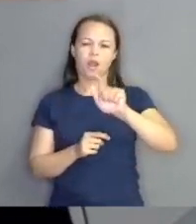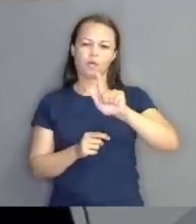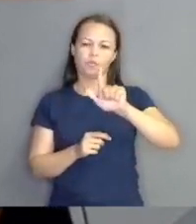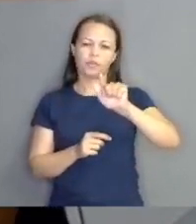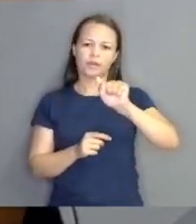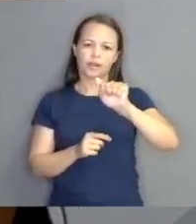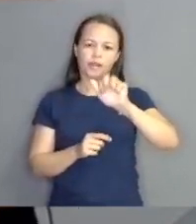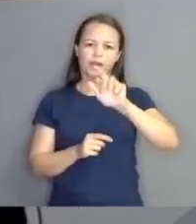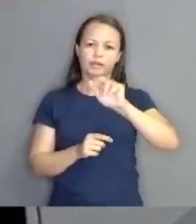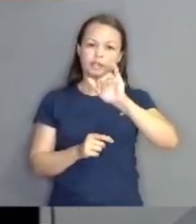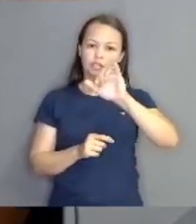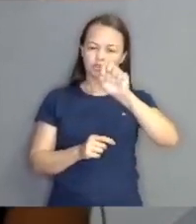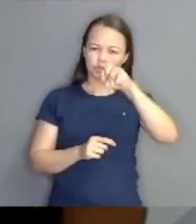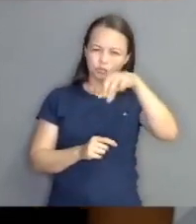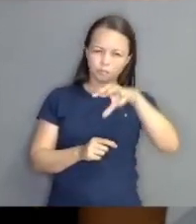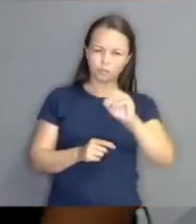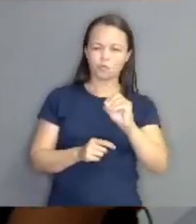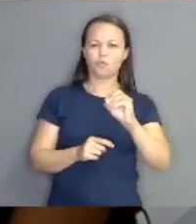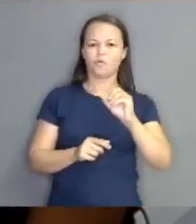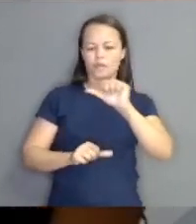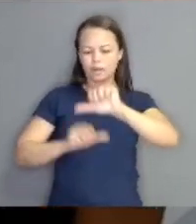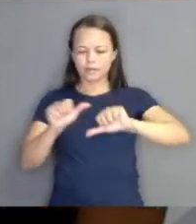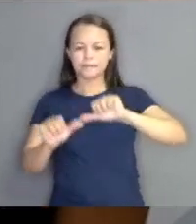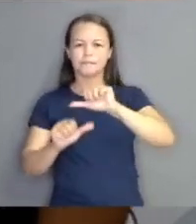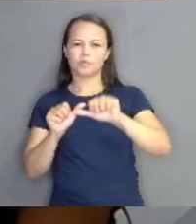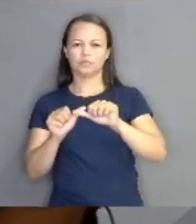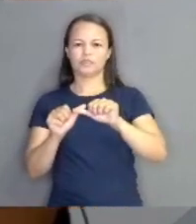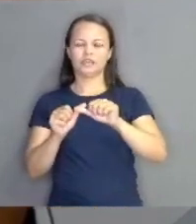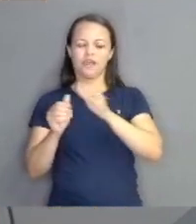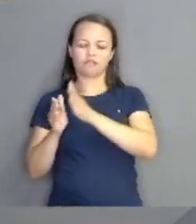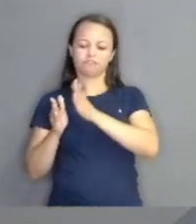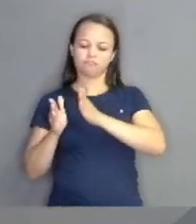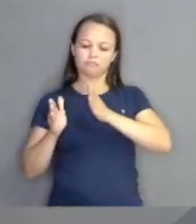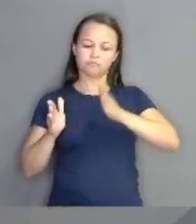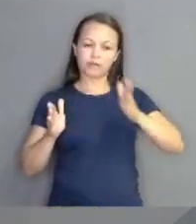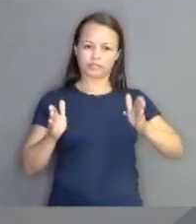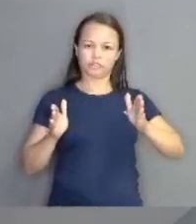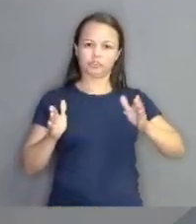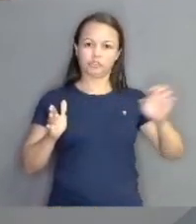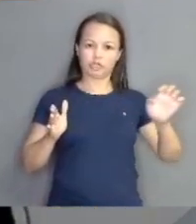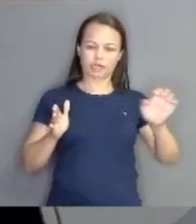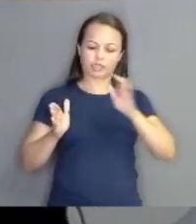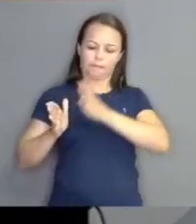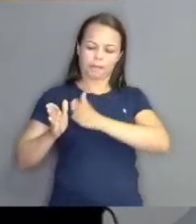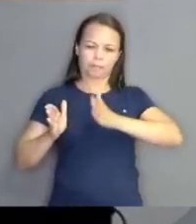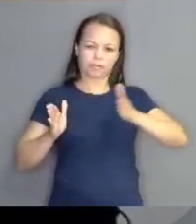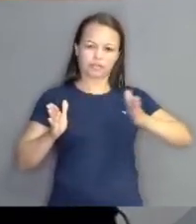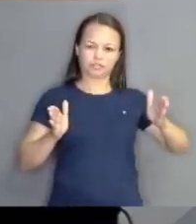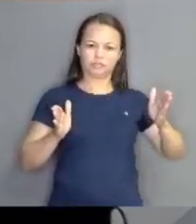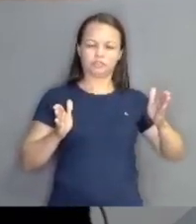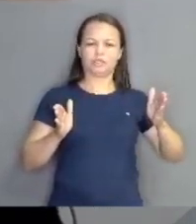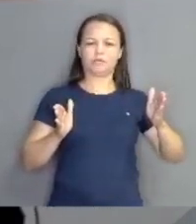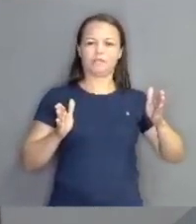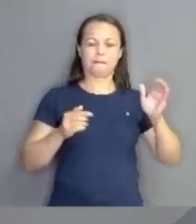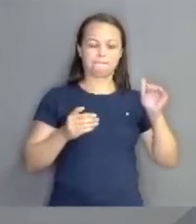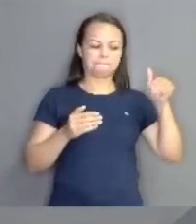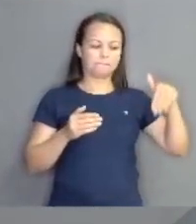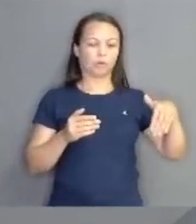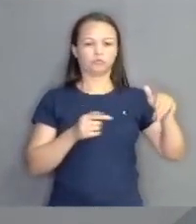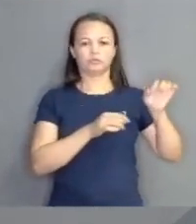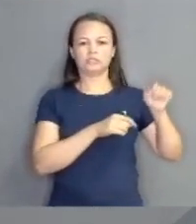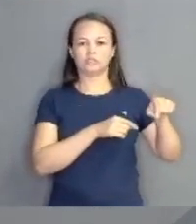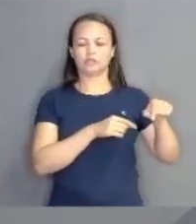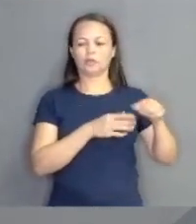à medida que avança para a esquerda. Sistema posicional. Olha só, na